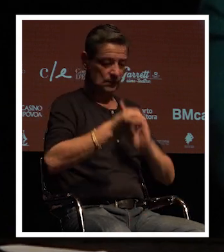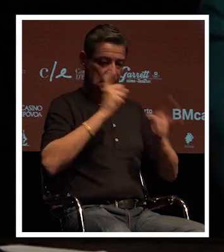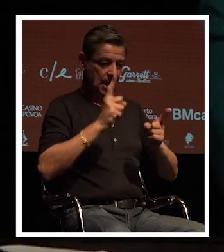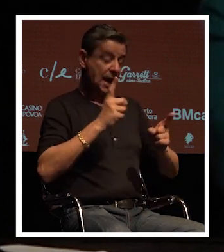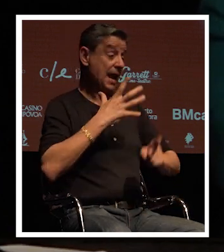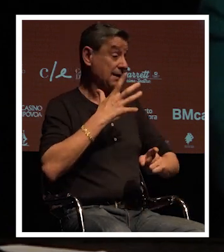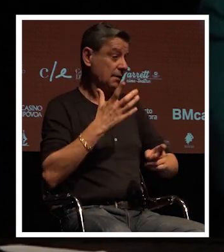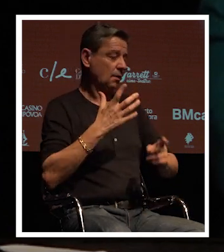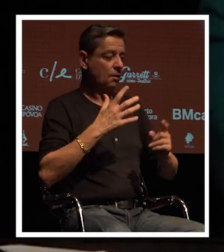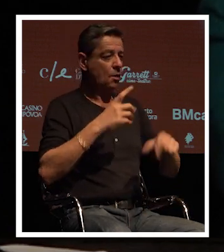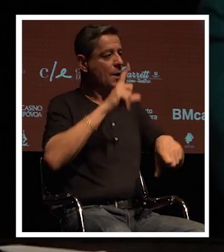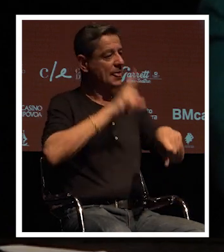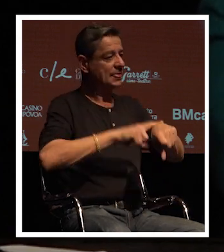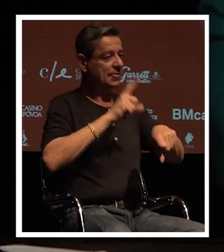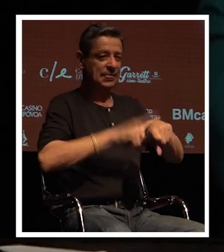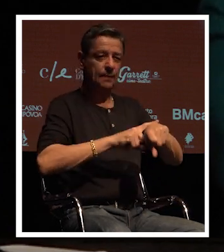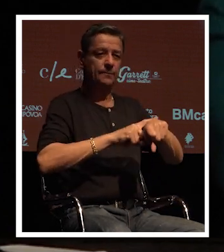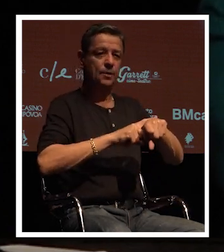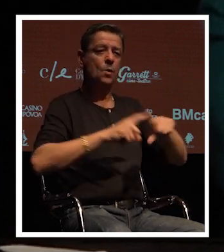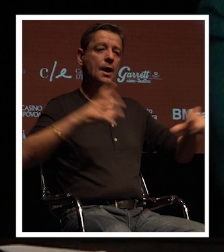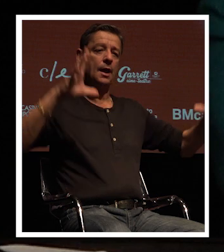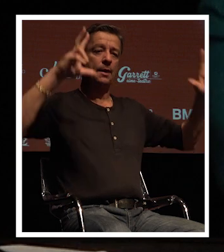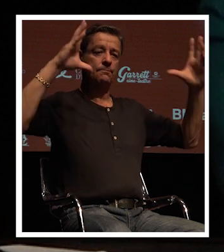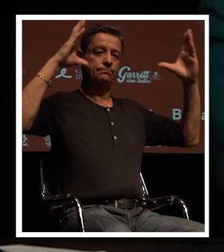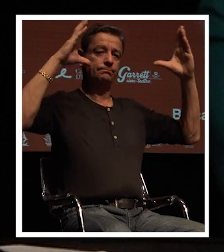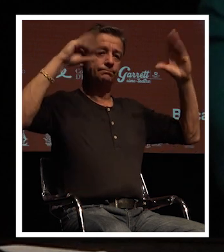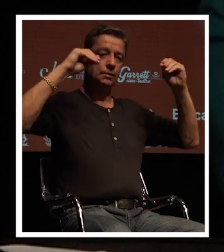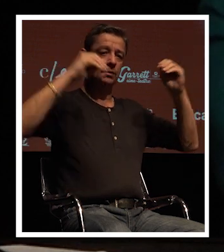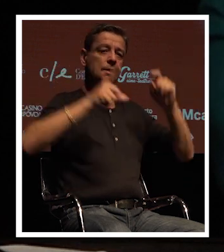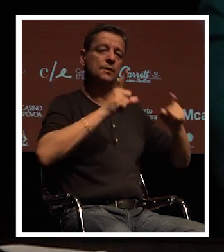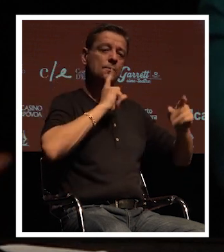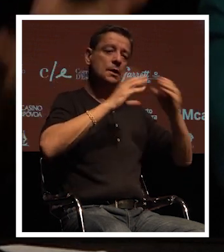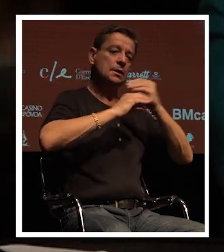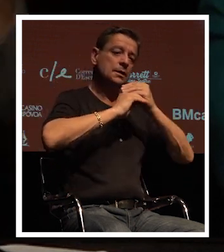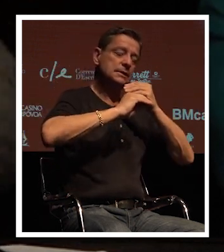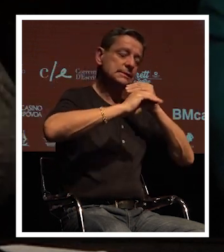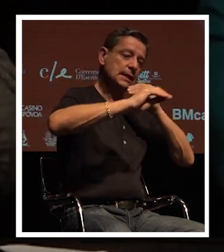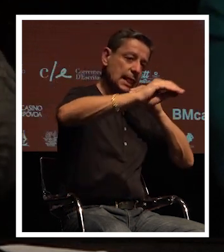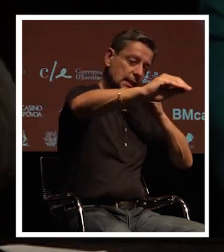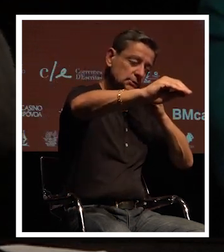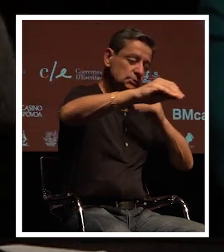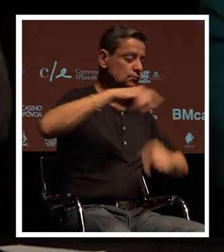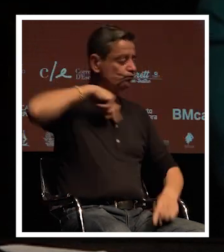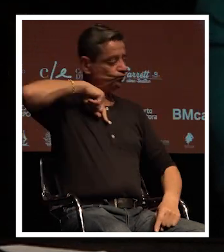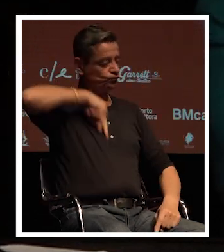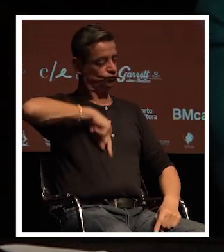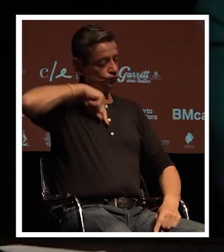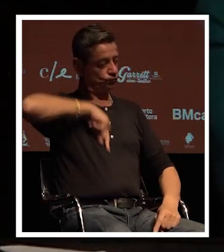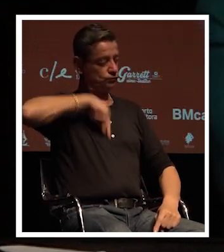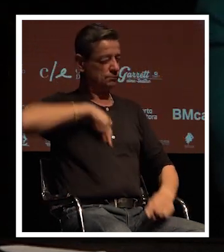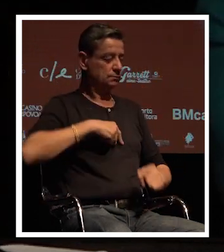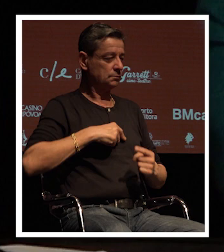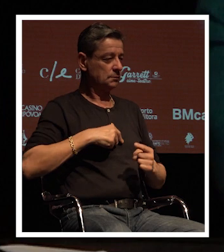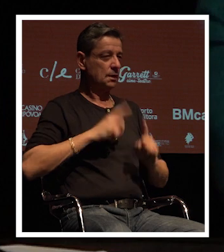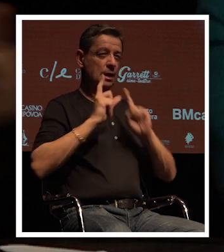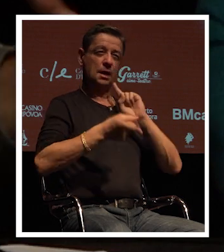tempo é um tempo de entrega é um tempo de desligamento é um tempo de silêncio é um tempo interior é um tempo